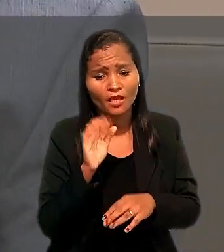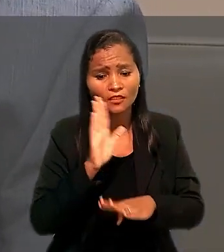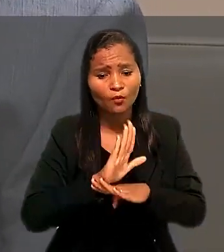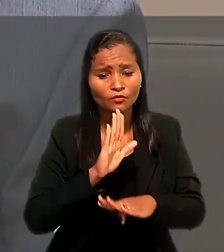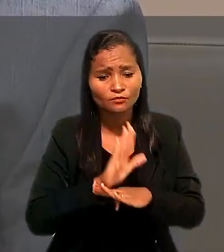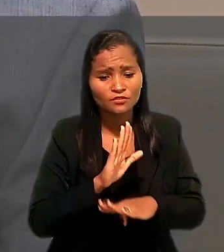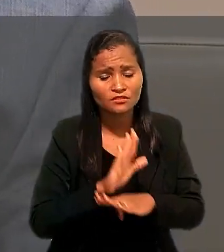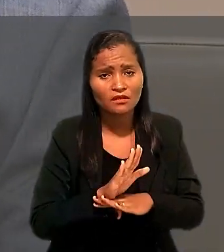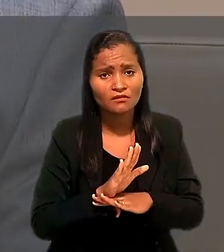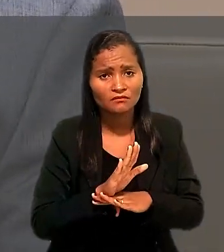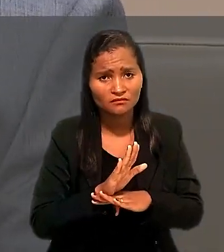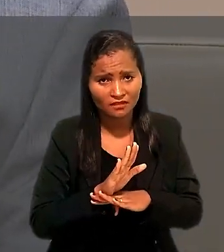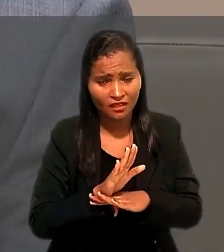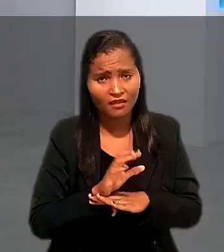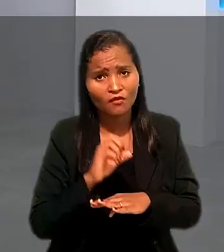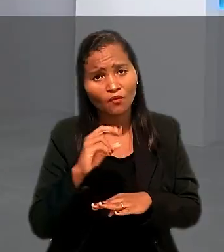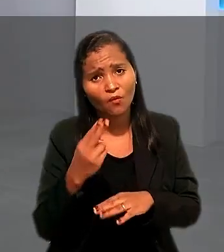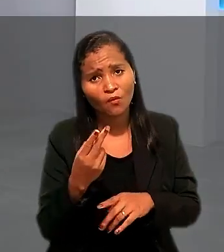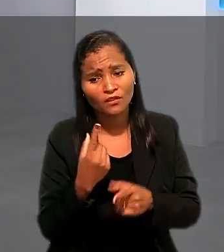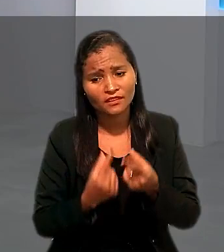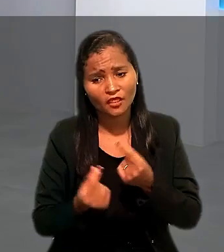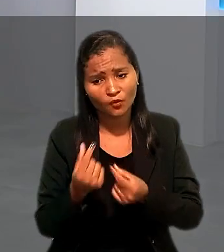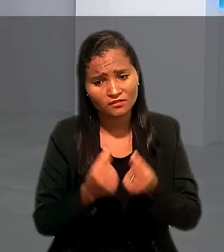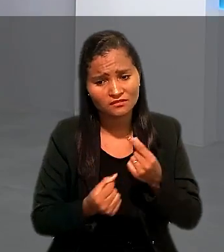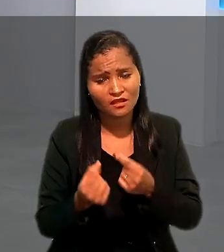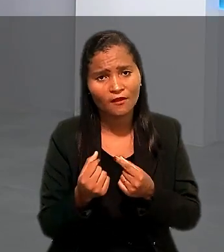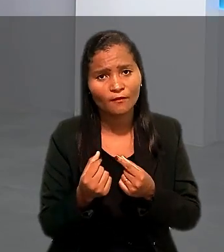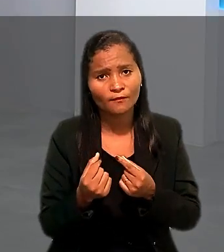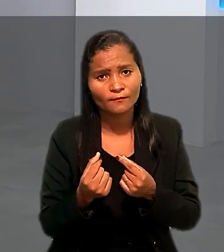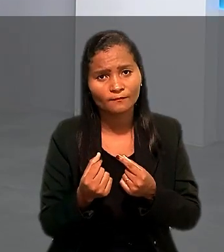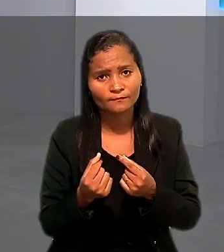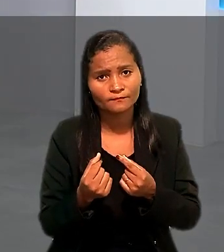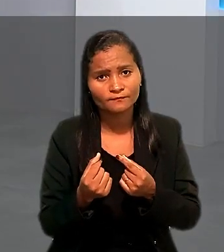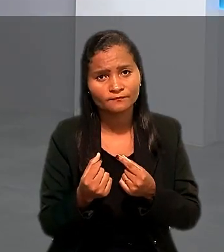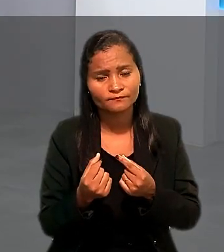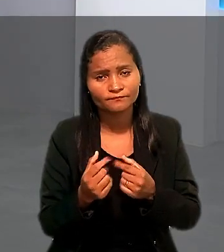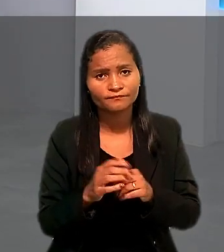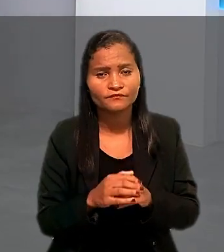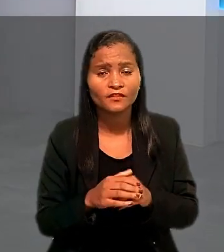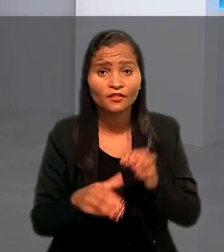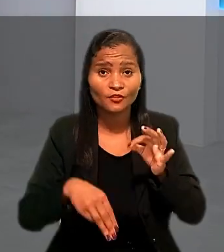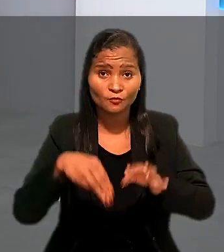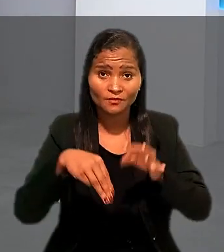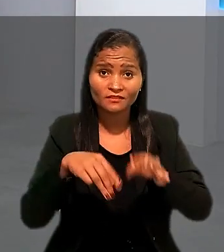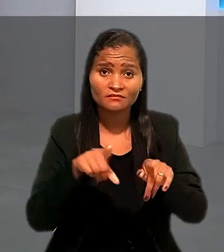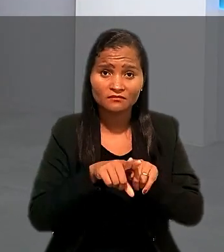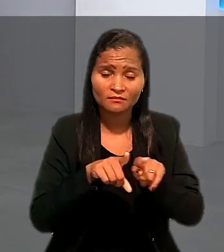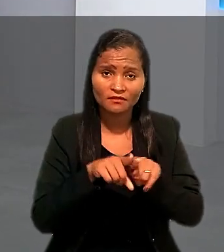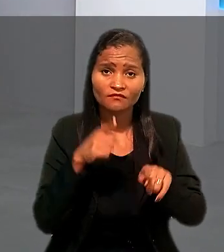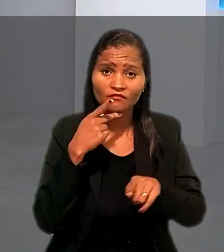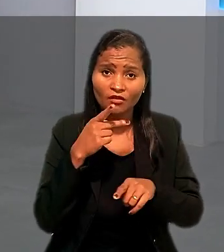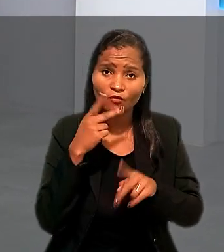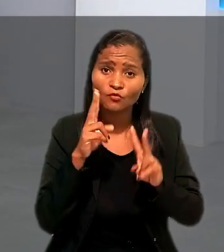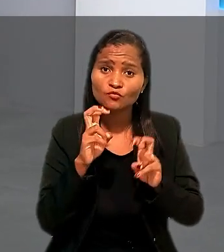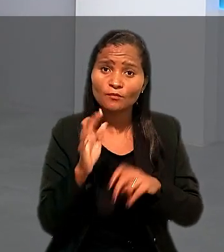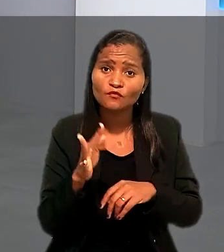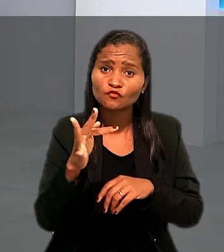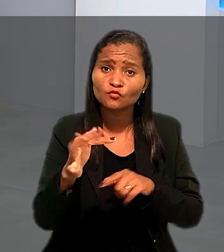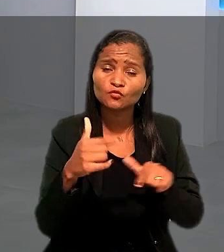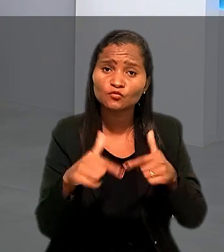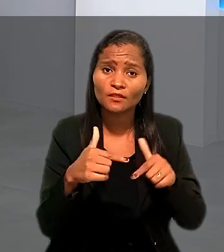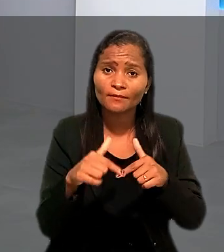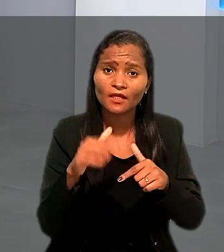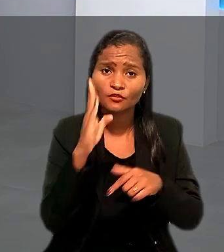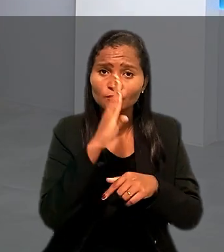chamada contribuição assistencial ou negocial. E o ministro também falou sobre o futuro do trabalho